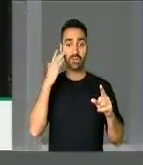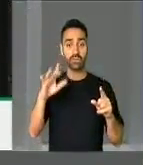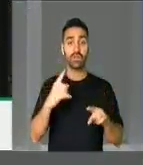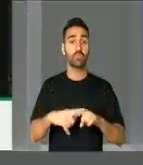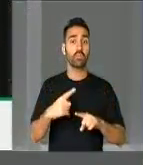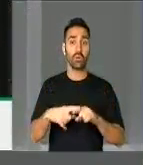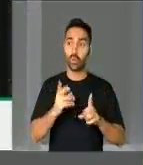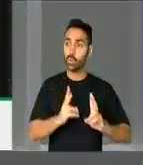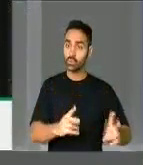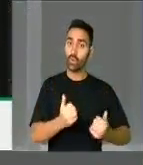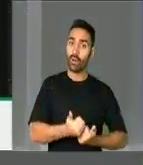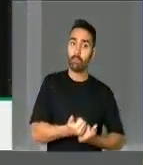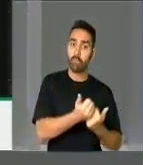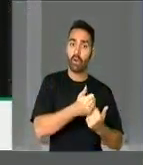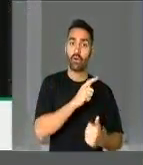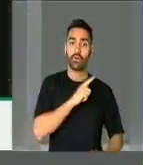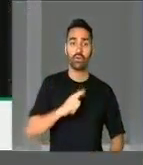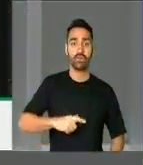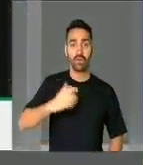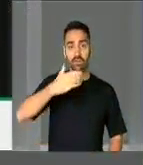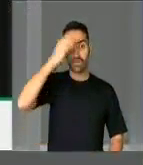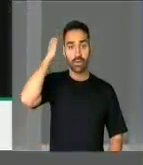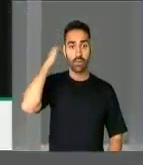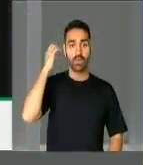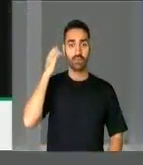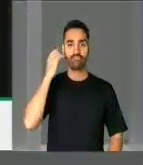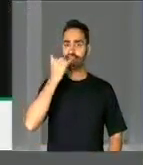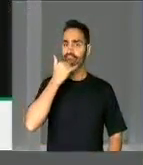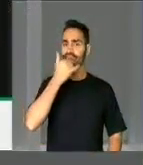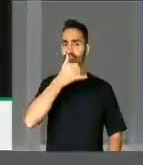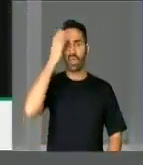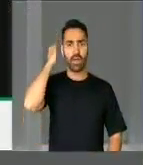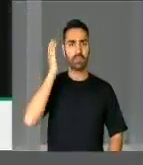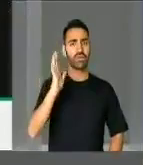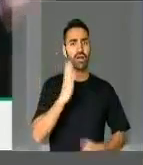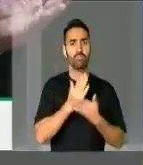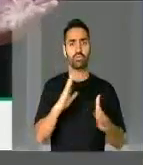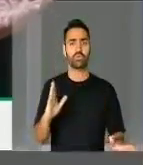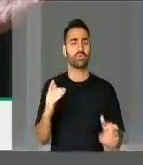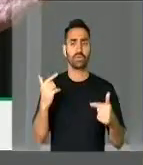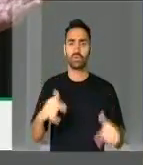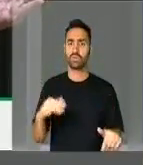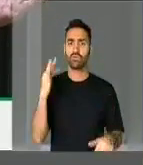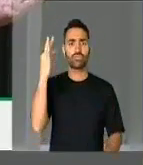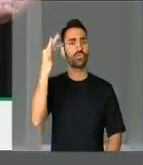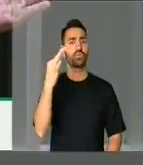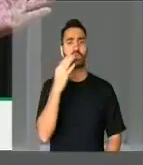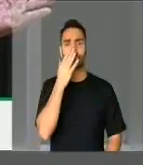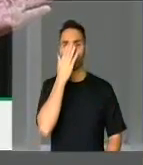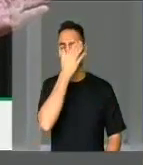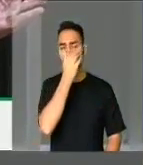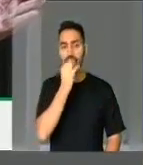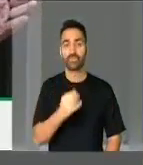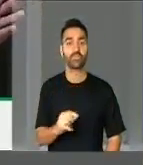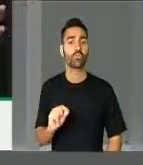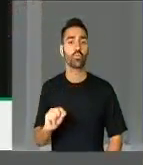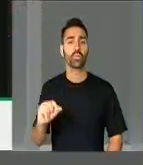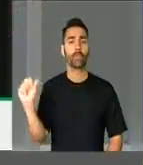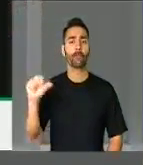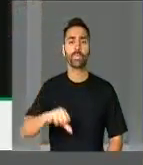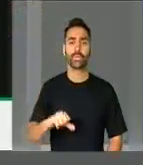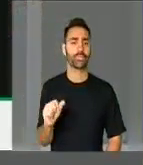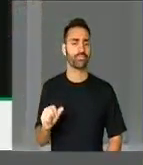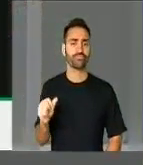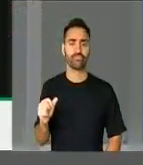dá sustentação a esse governo do Temer, que acabou, que está sem rumo, que está sem perspectiva. E a pior coisa